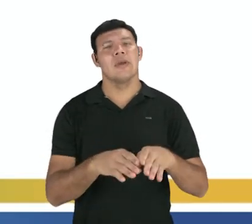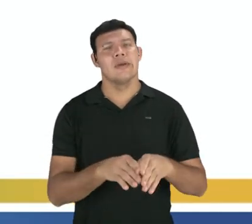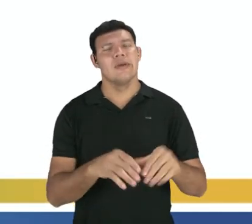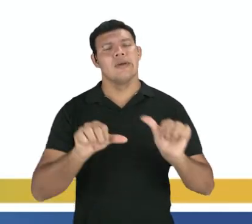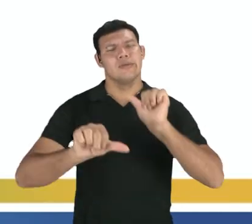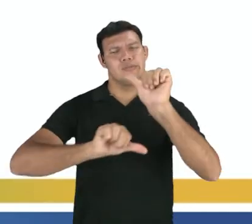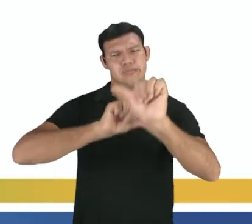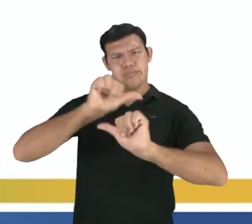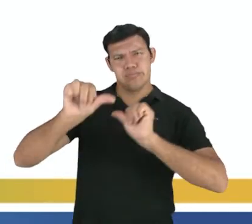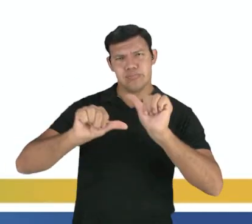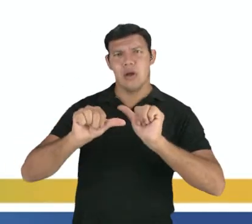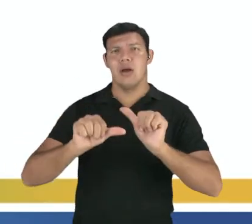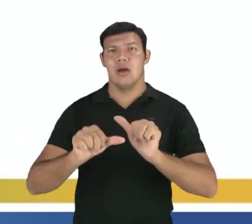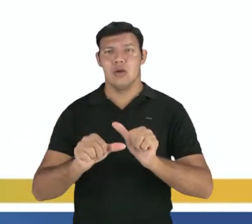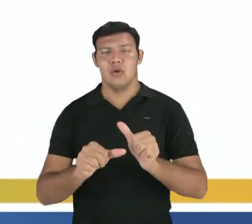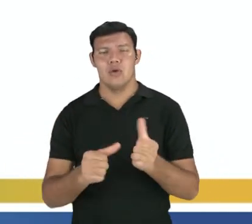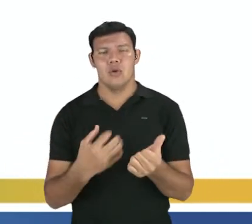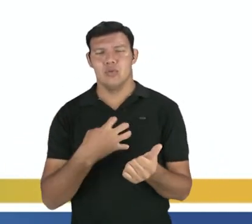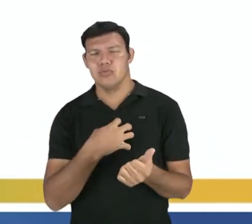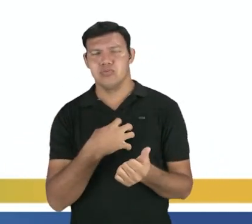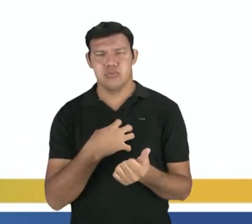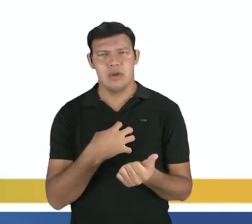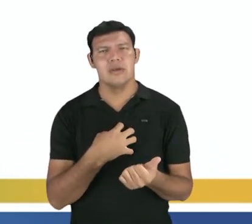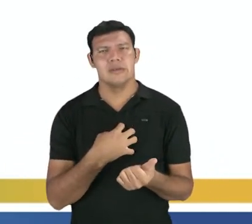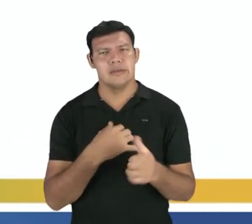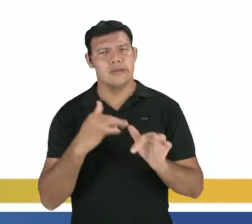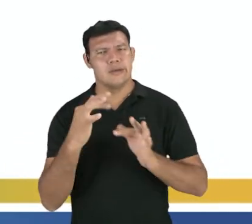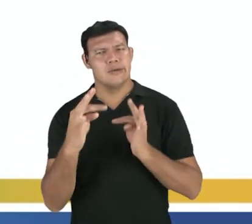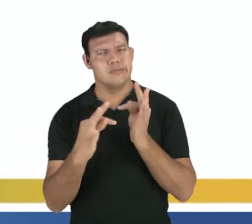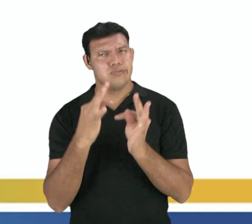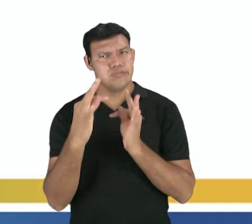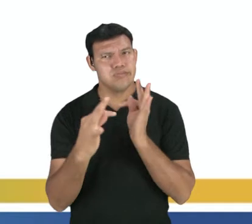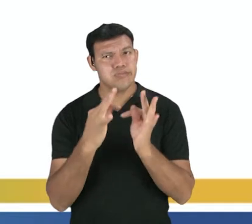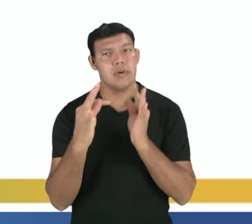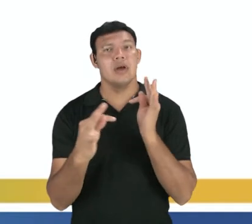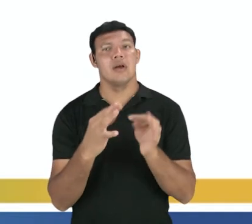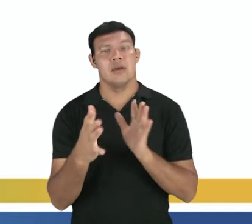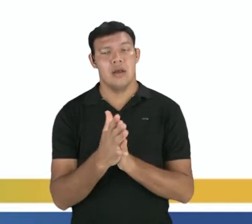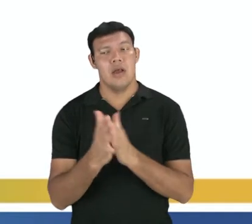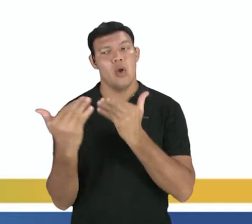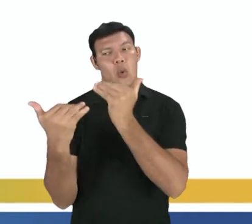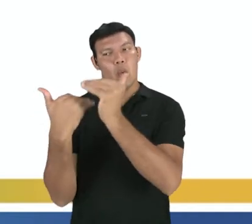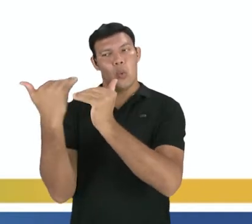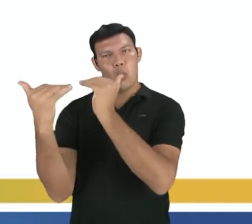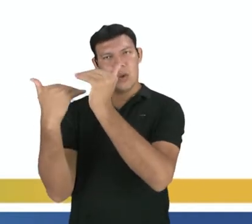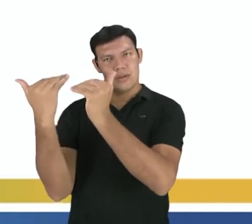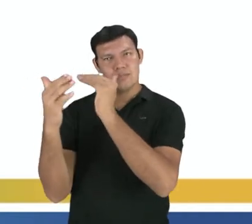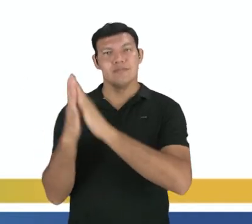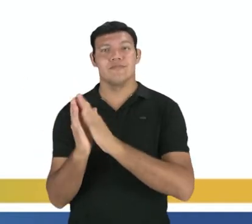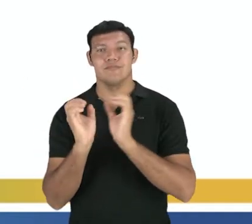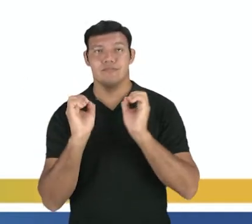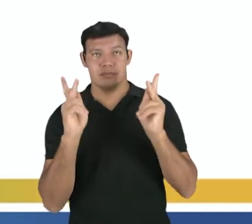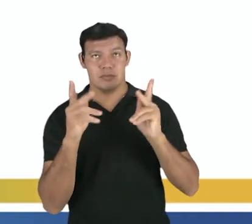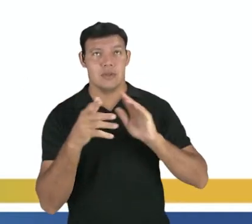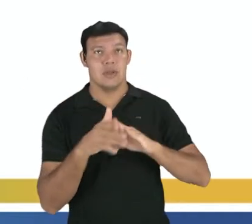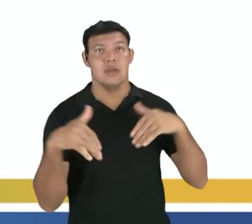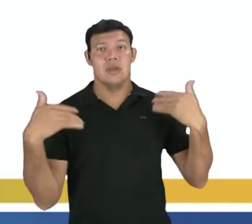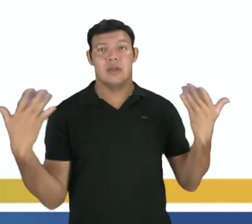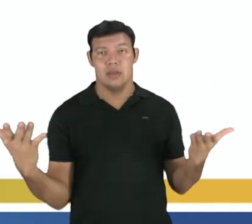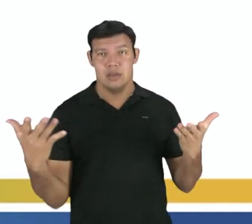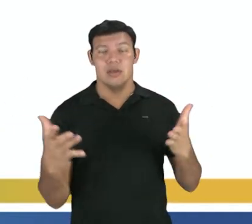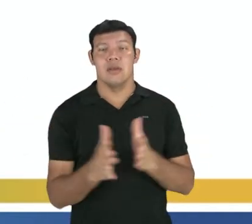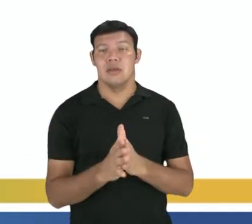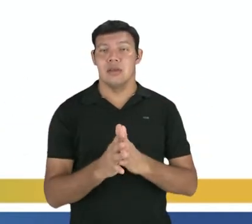modificar o formato. Então, assim, são tecnologias que vão se desenvolvendo, ok, pessoal? Pessoal, ainda falando